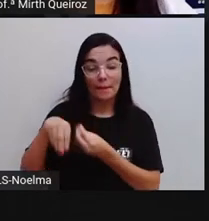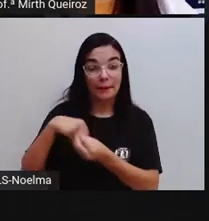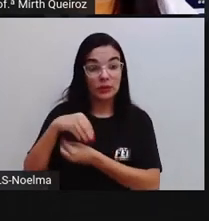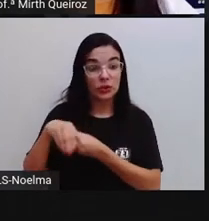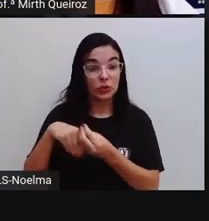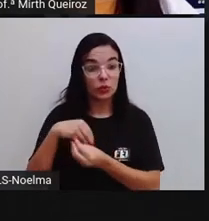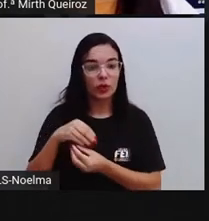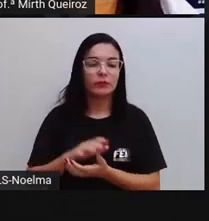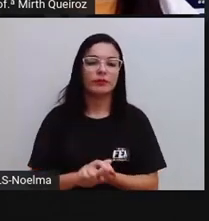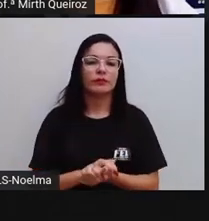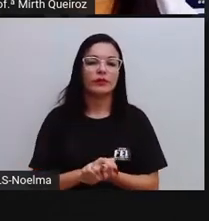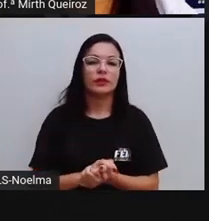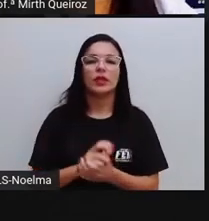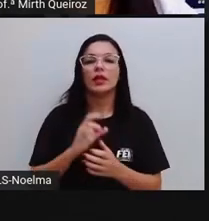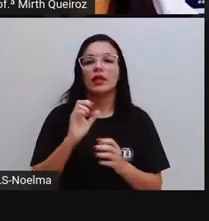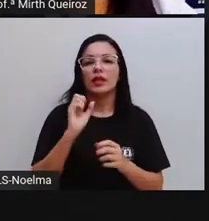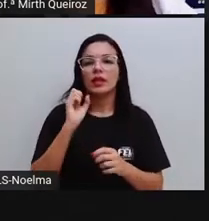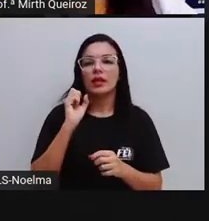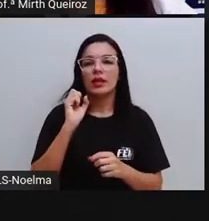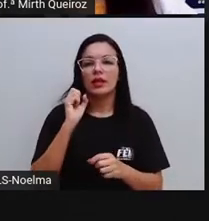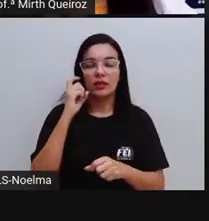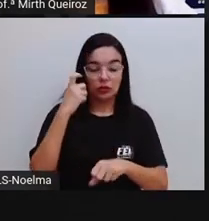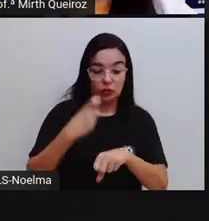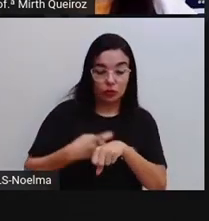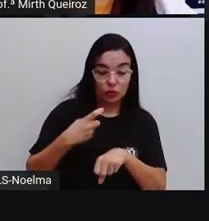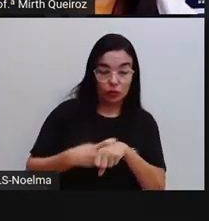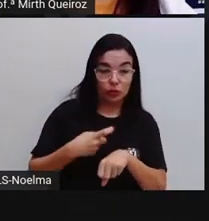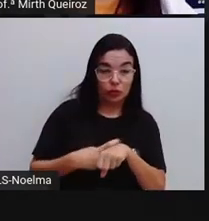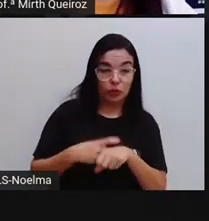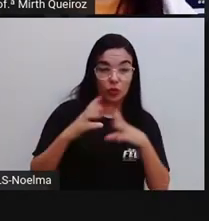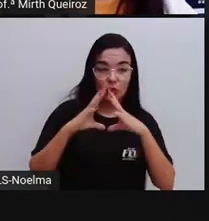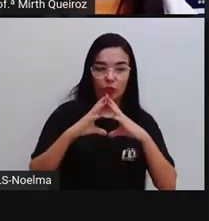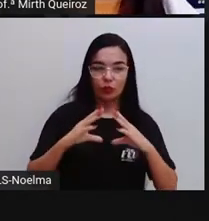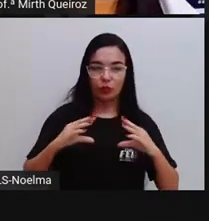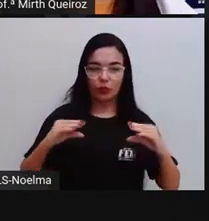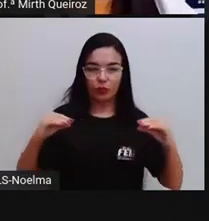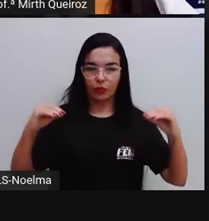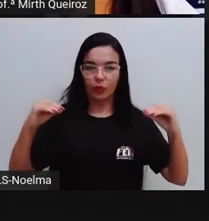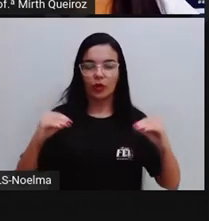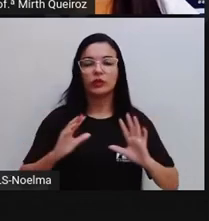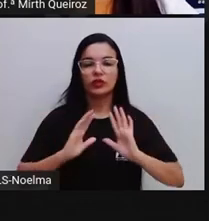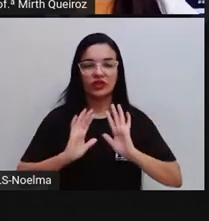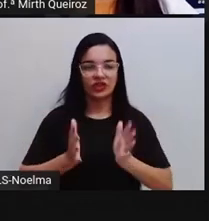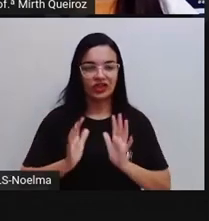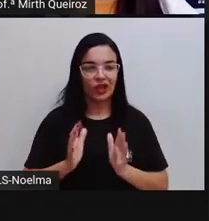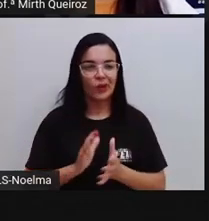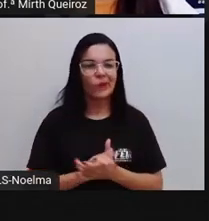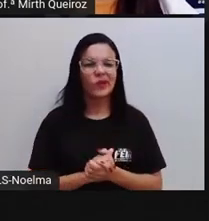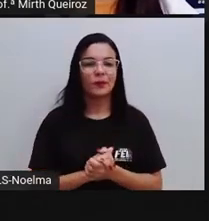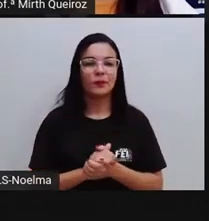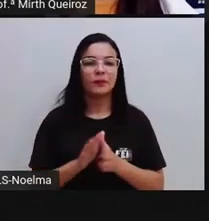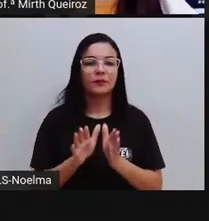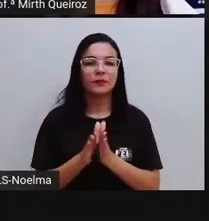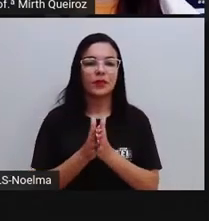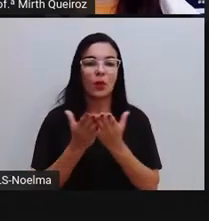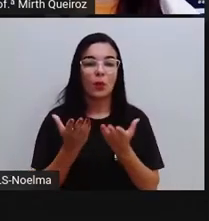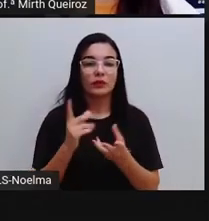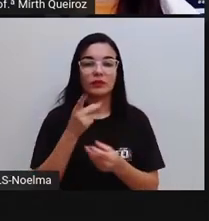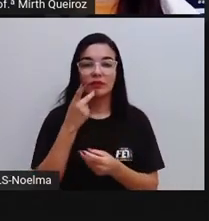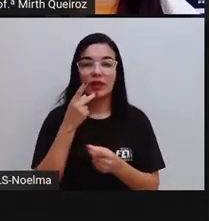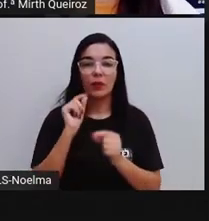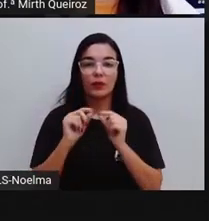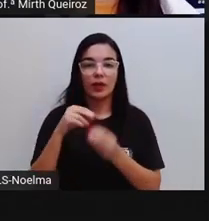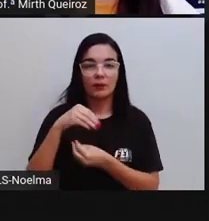misturas, né? Homogêneas e heterogêneas. Sim. Quando a gente fala sobre